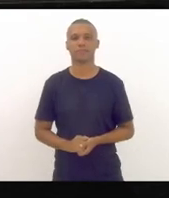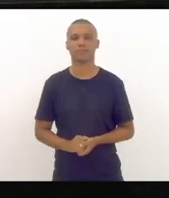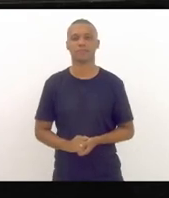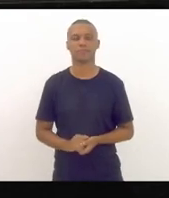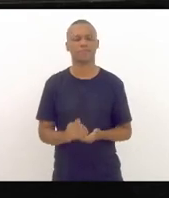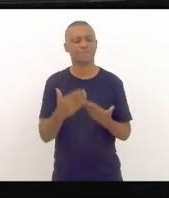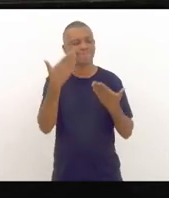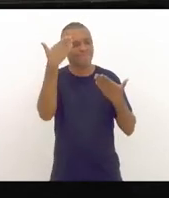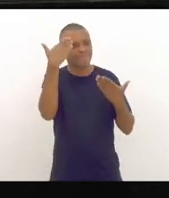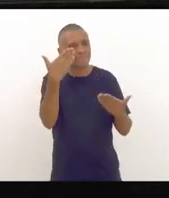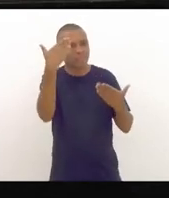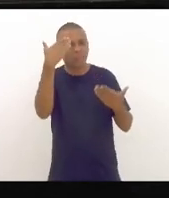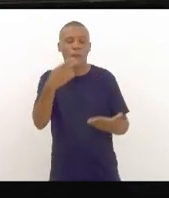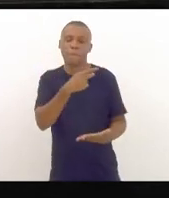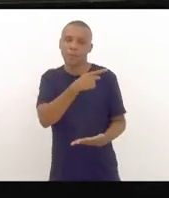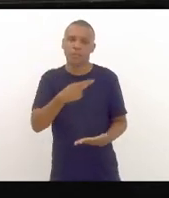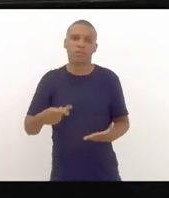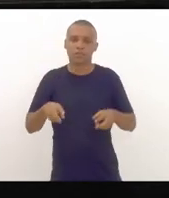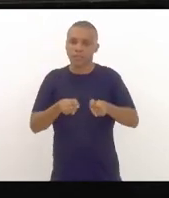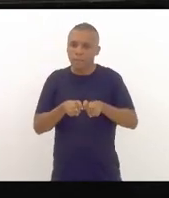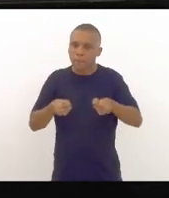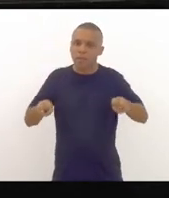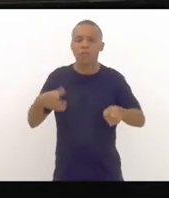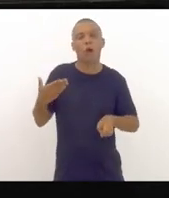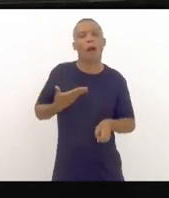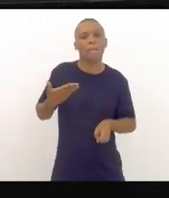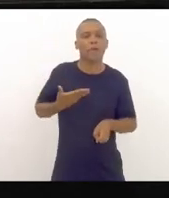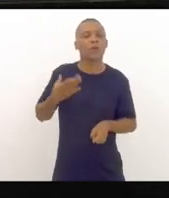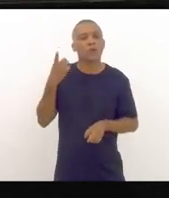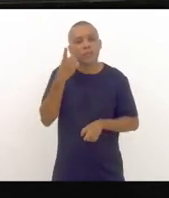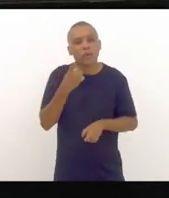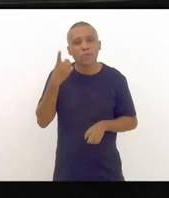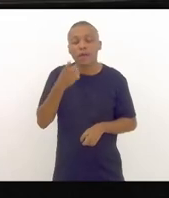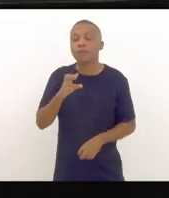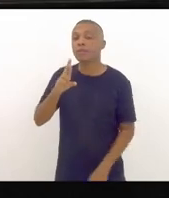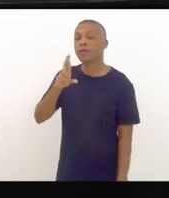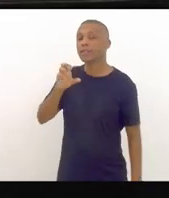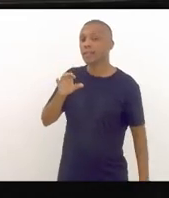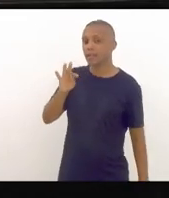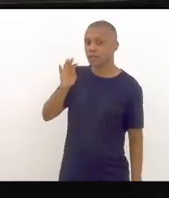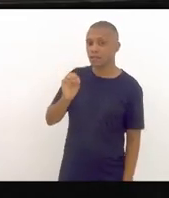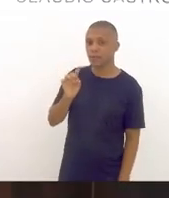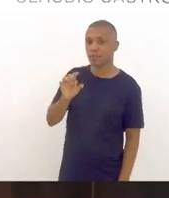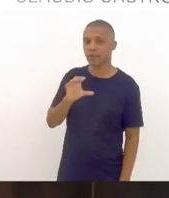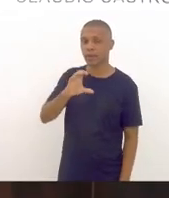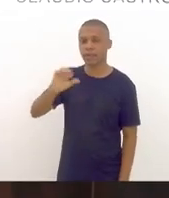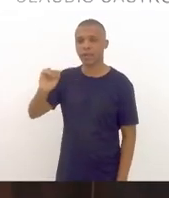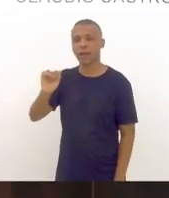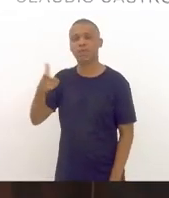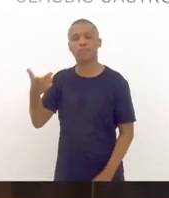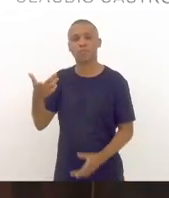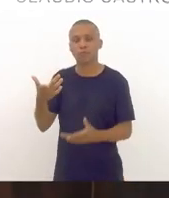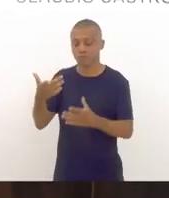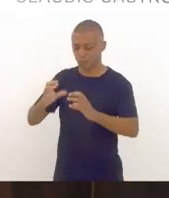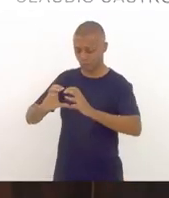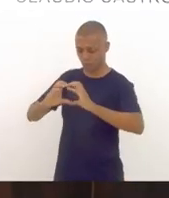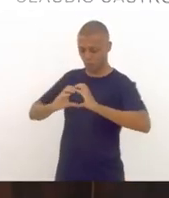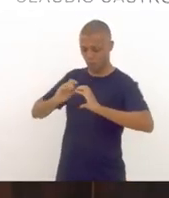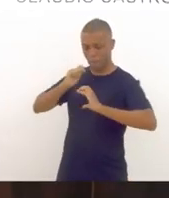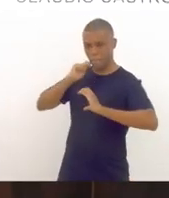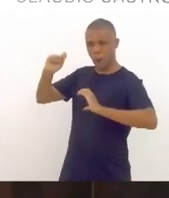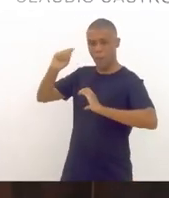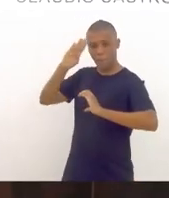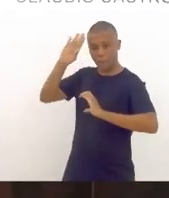Agradecer ao presidente da mesa, meu amigo deputado Renato Zacca, por me conceder uma das grandes homenagens